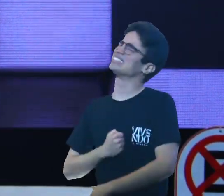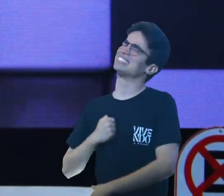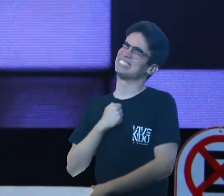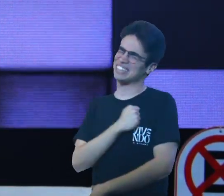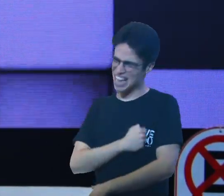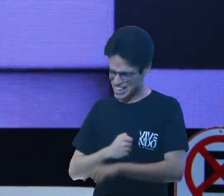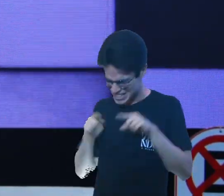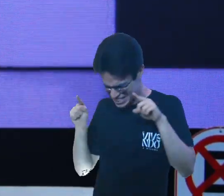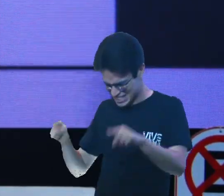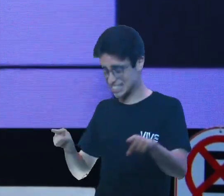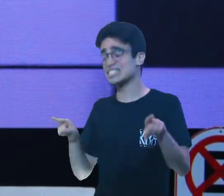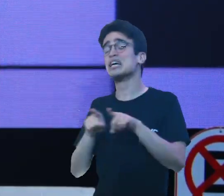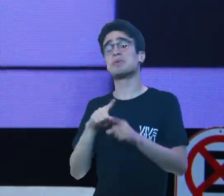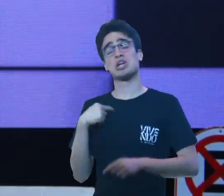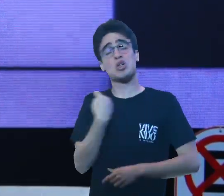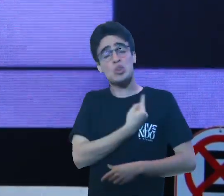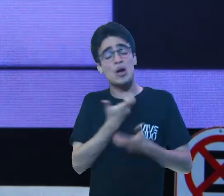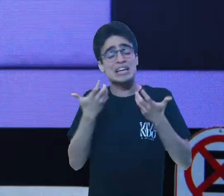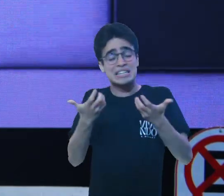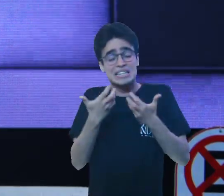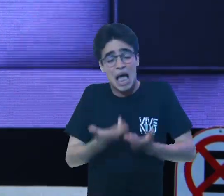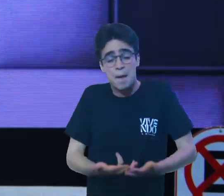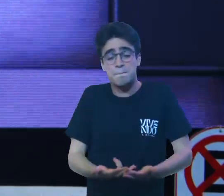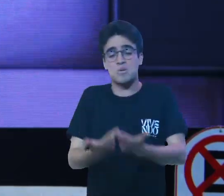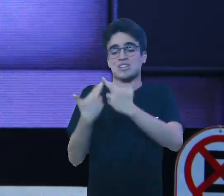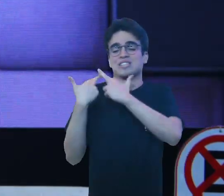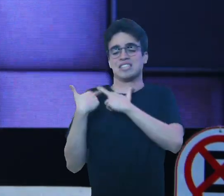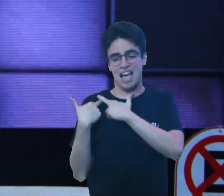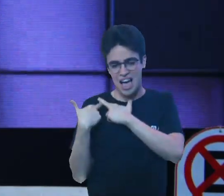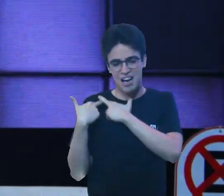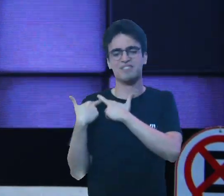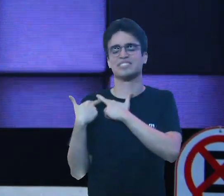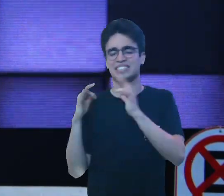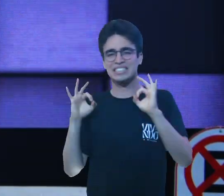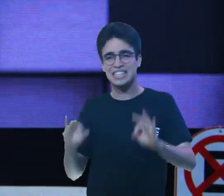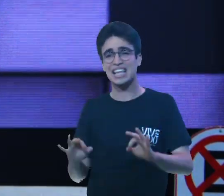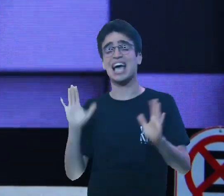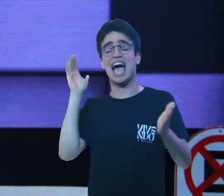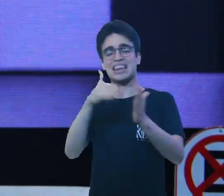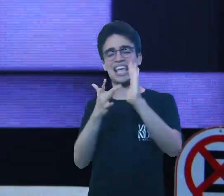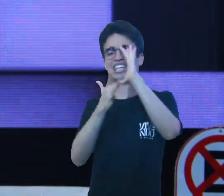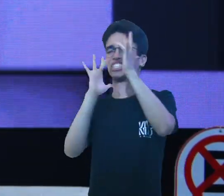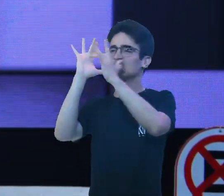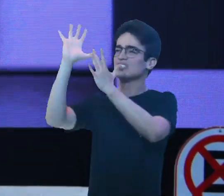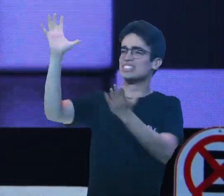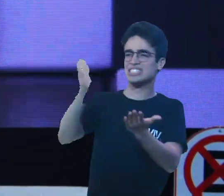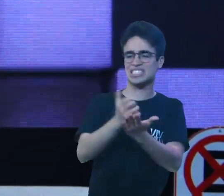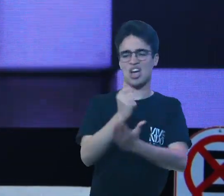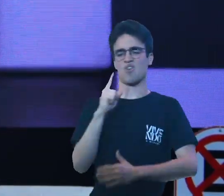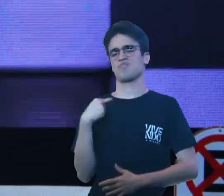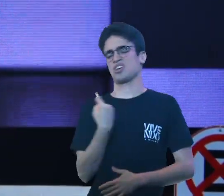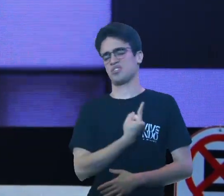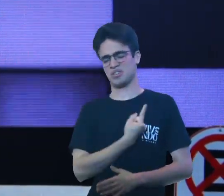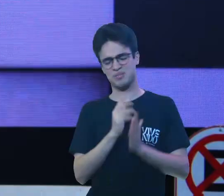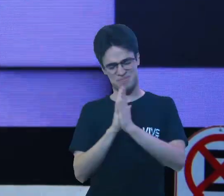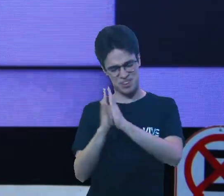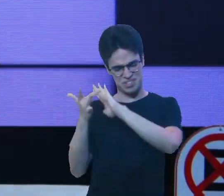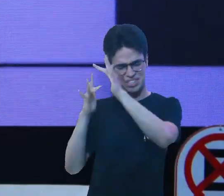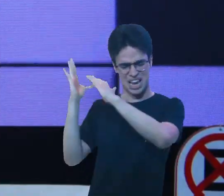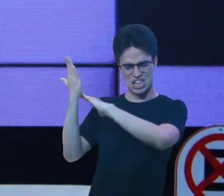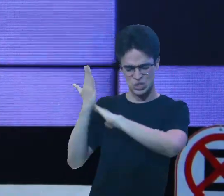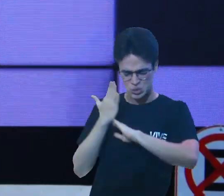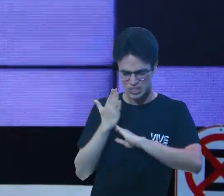queremos ser responsáveis enquanto o Senhor não vem nos tomar em matrimônio. Ajuda-nos nisso. Em